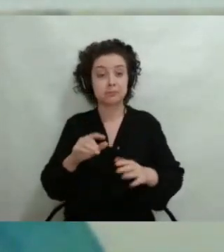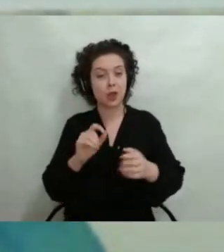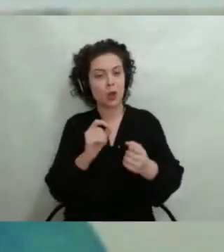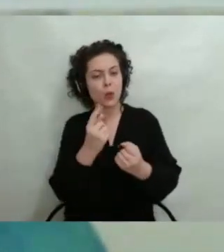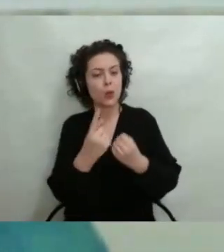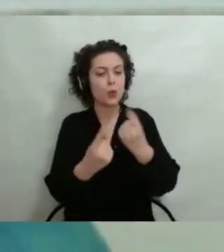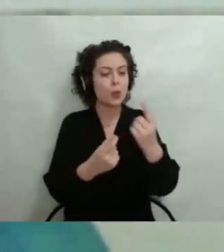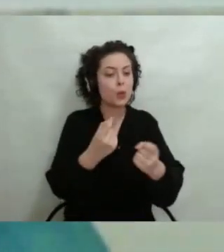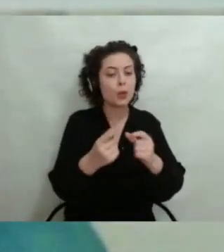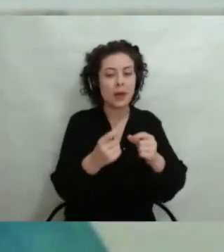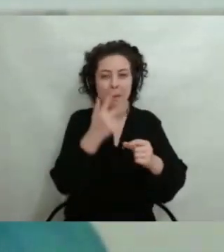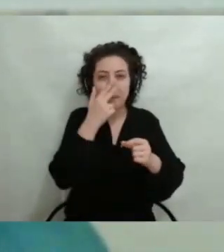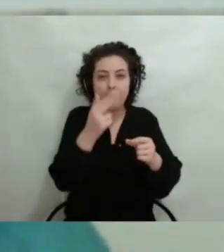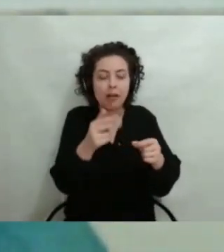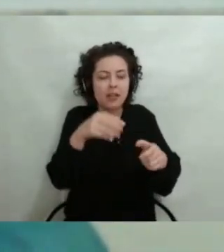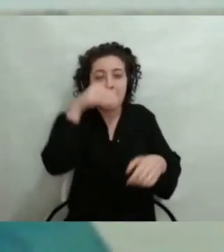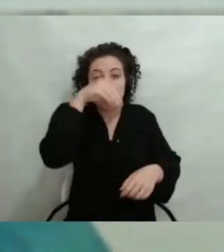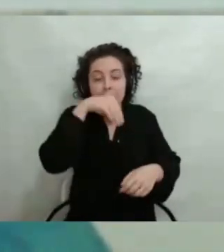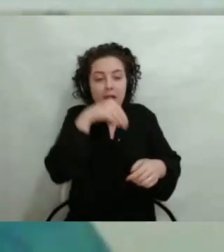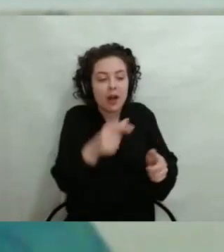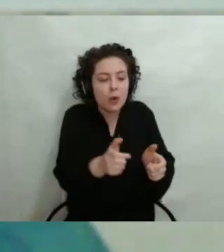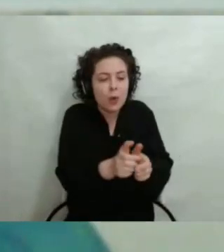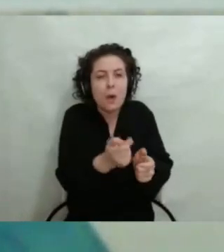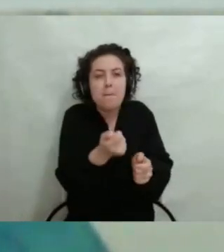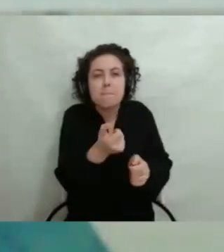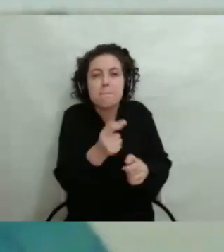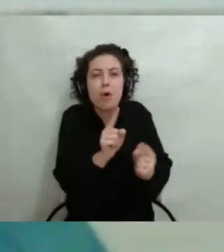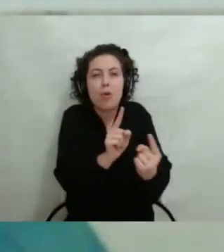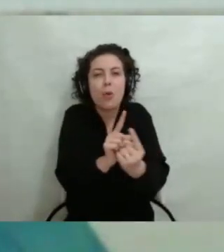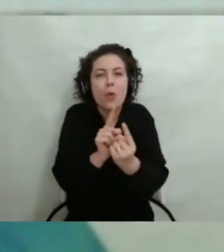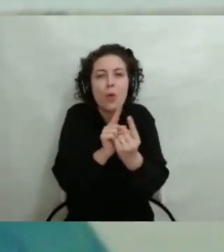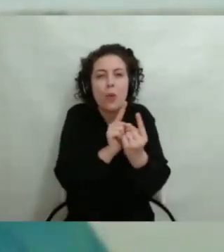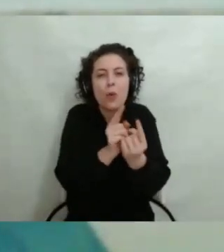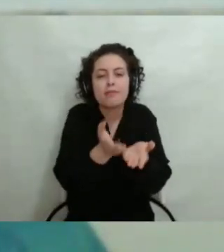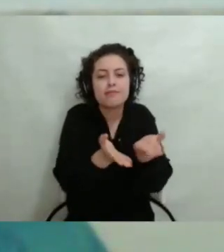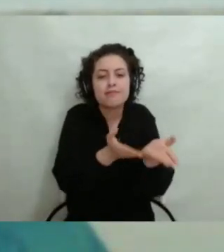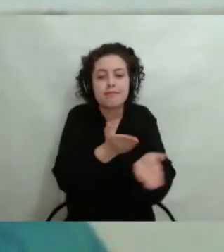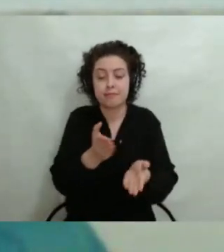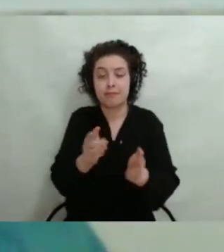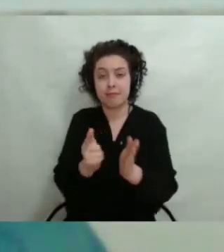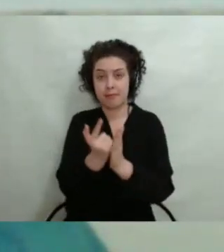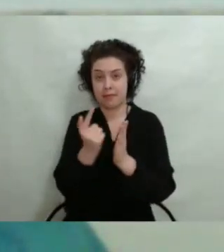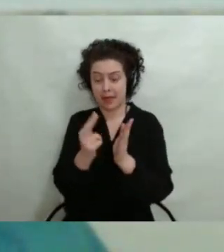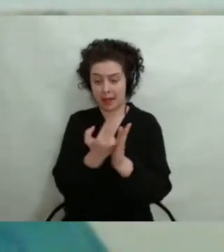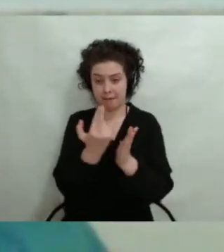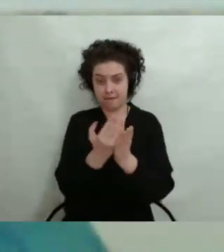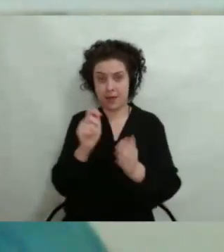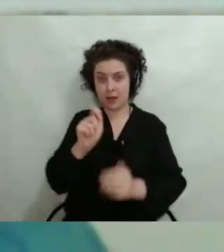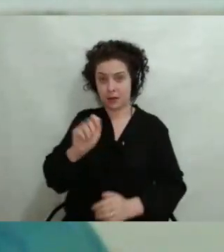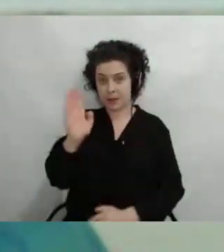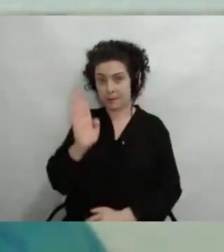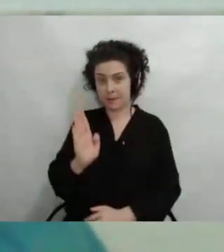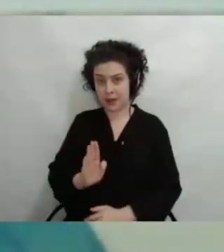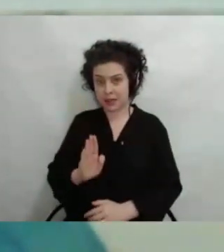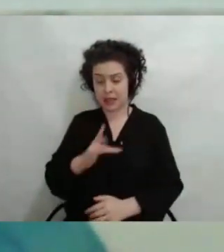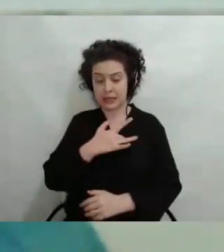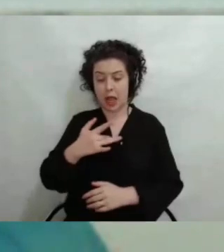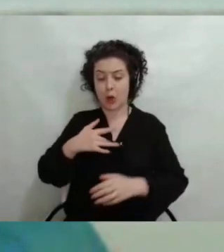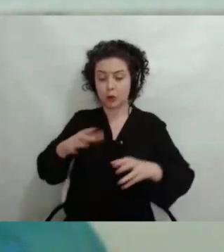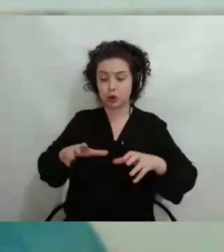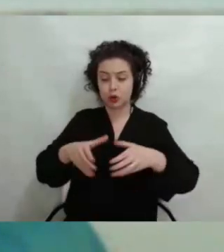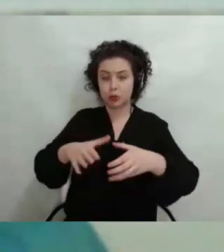reduzido. A revista Ciência e Saúde Coletiva da Associação Brasileira de Saúde Coletiva, a nossa